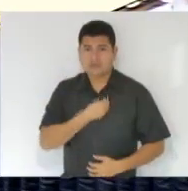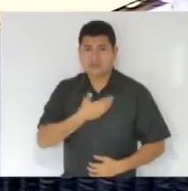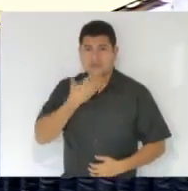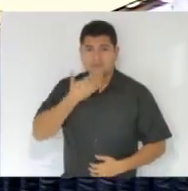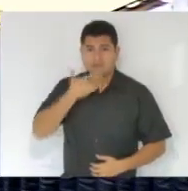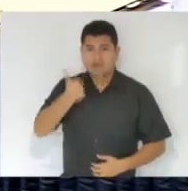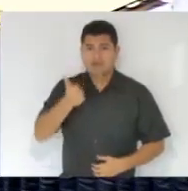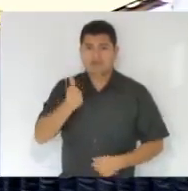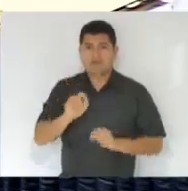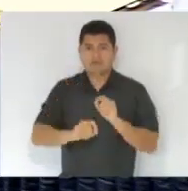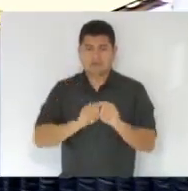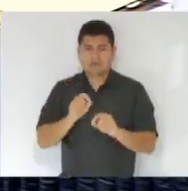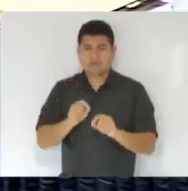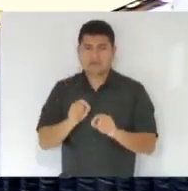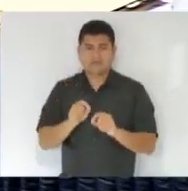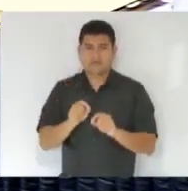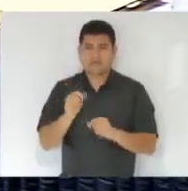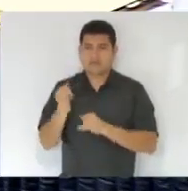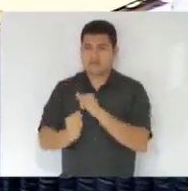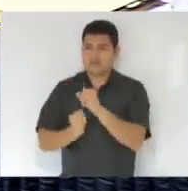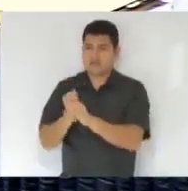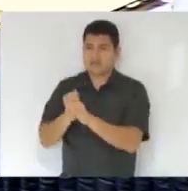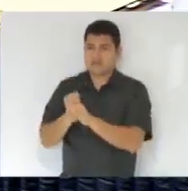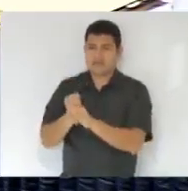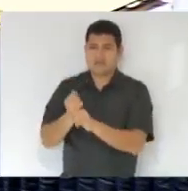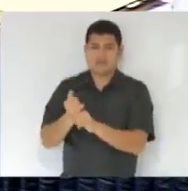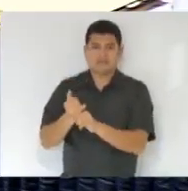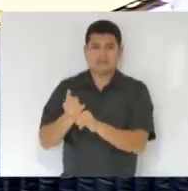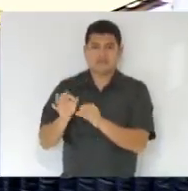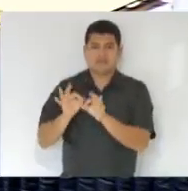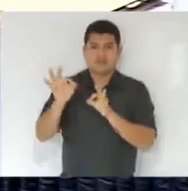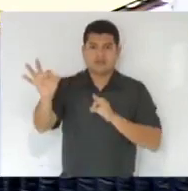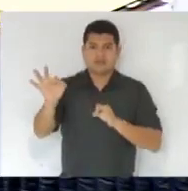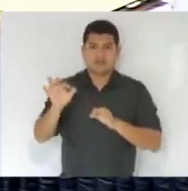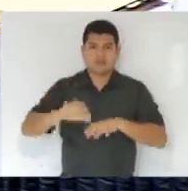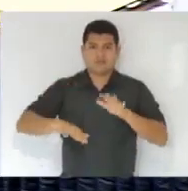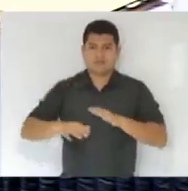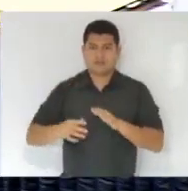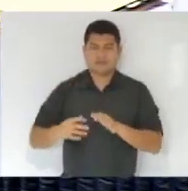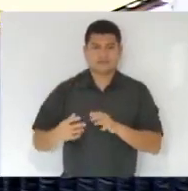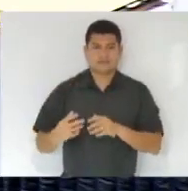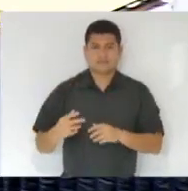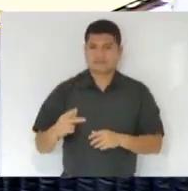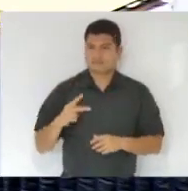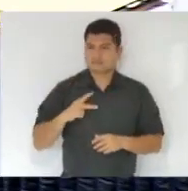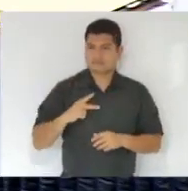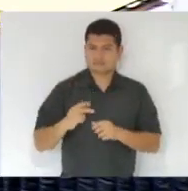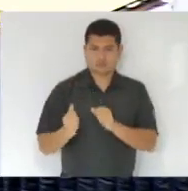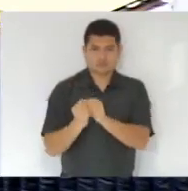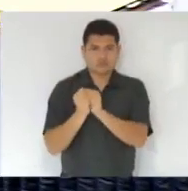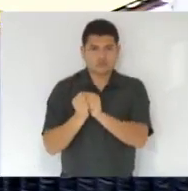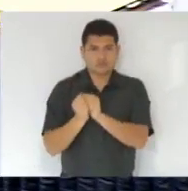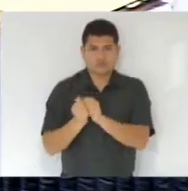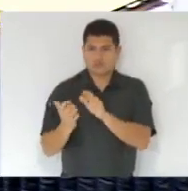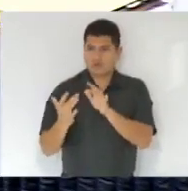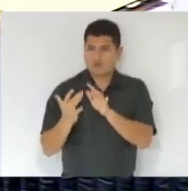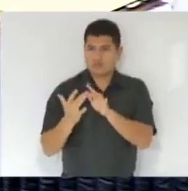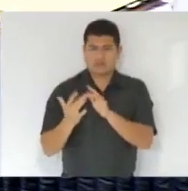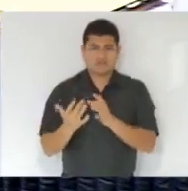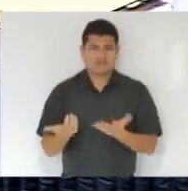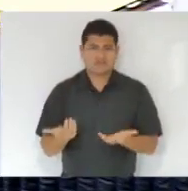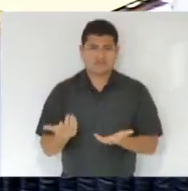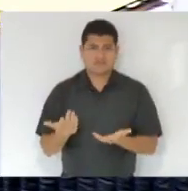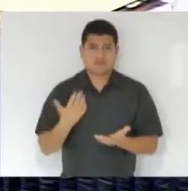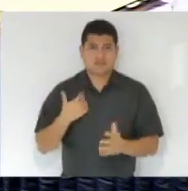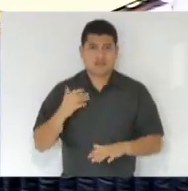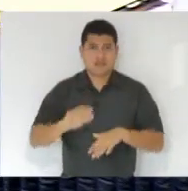virtual do que pessoal. E essa evolução, né, que, vamos dizer, tecnológica, cibernética,